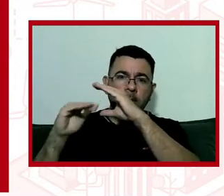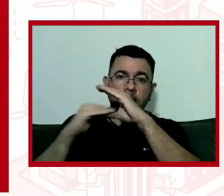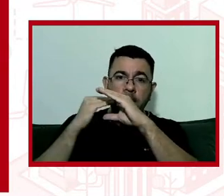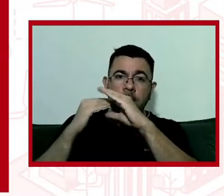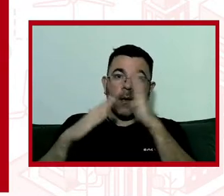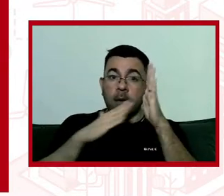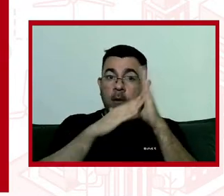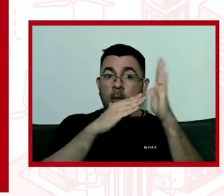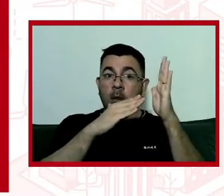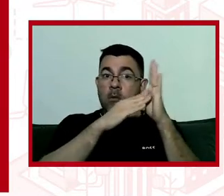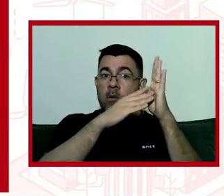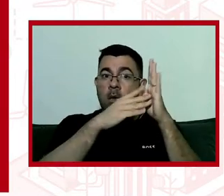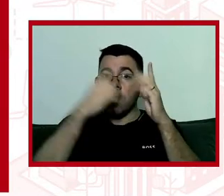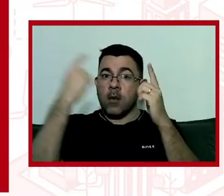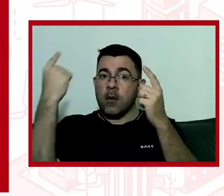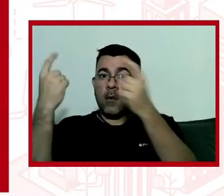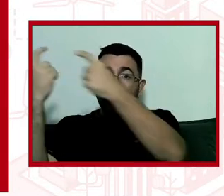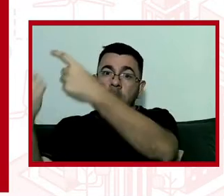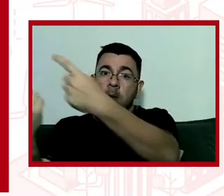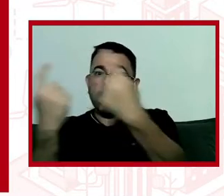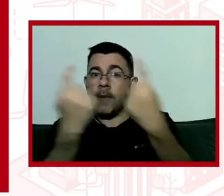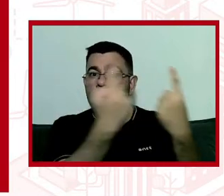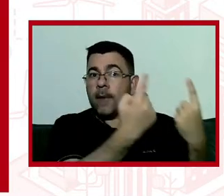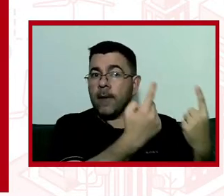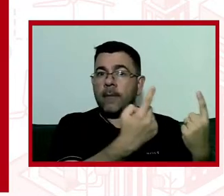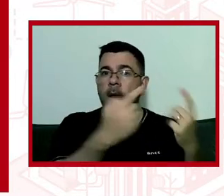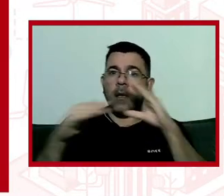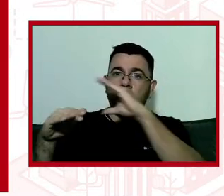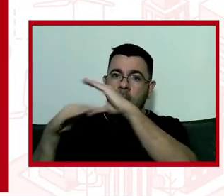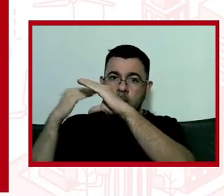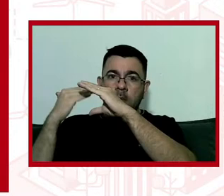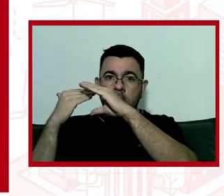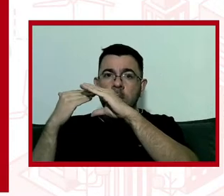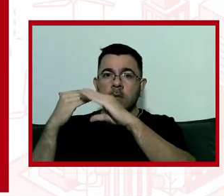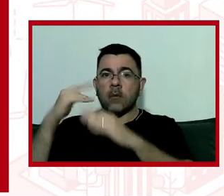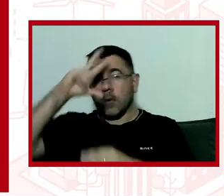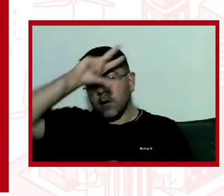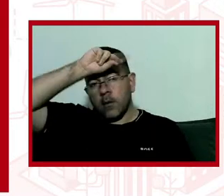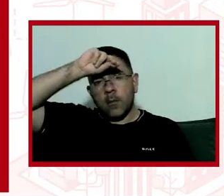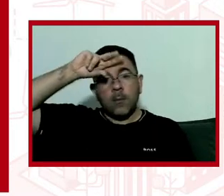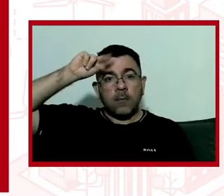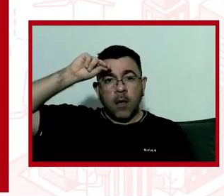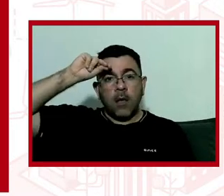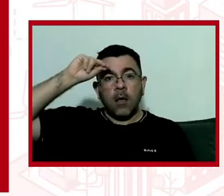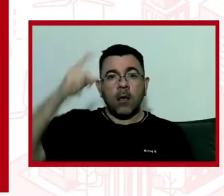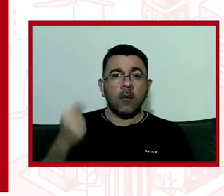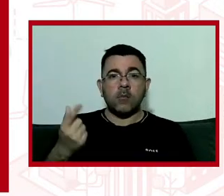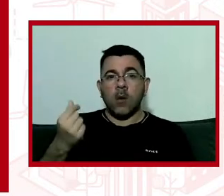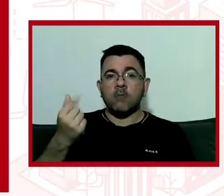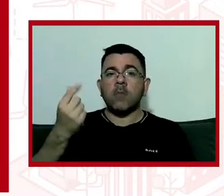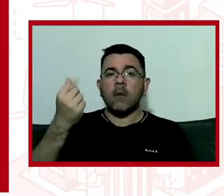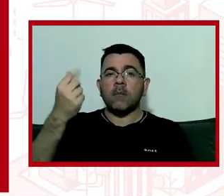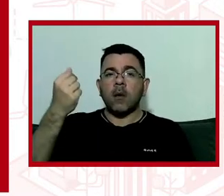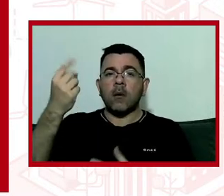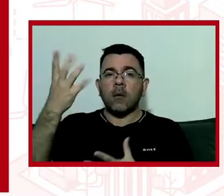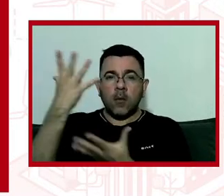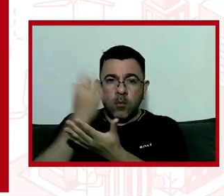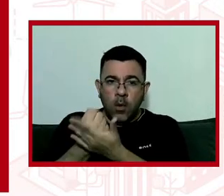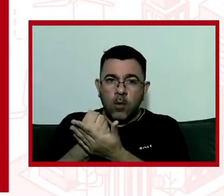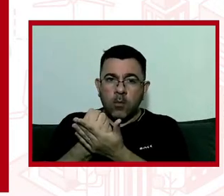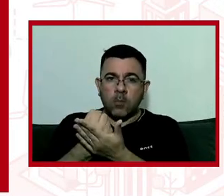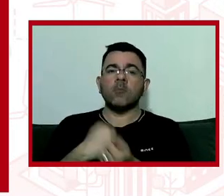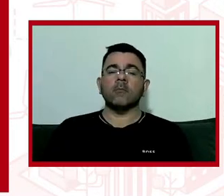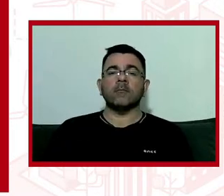Brasil que utilizar essa solução dessa Startup a prefeitura é sócia e ela recebe dinheiro eh por isso